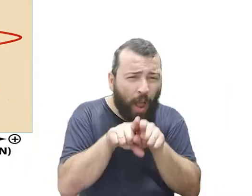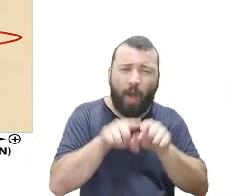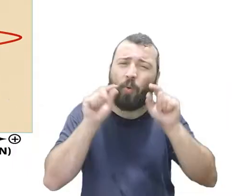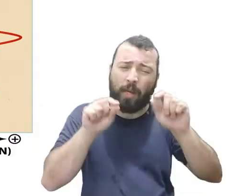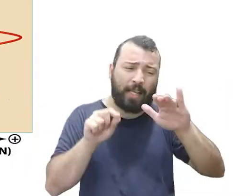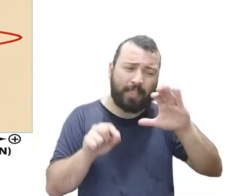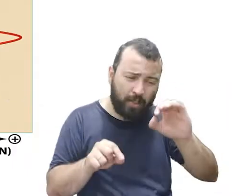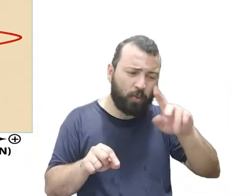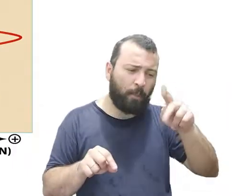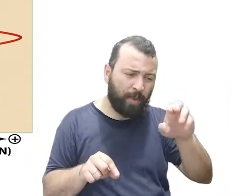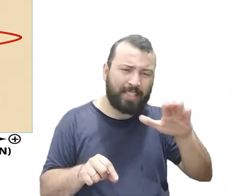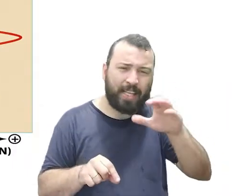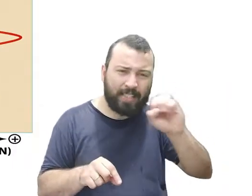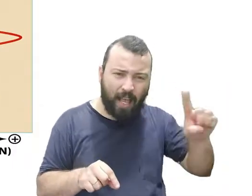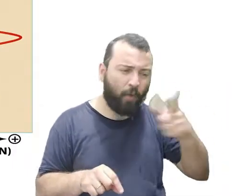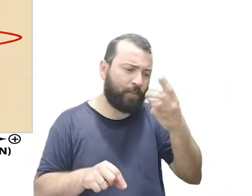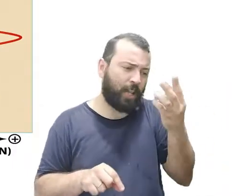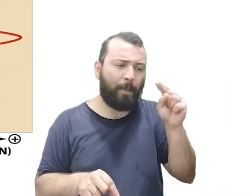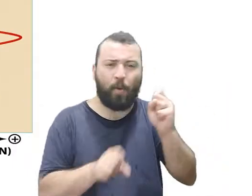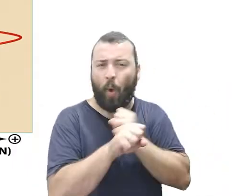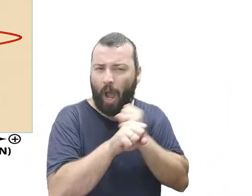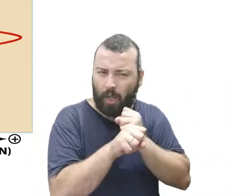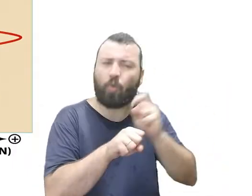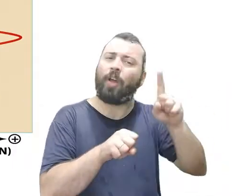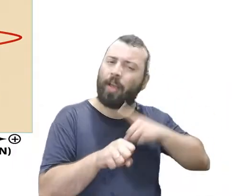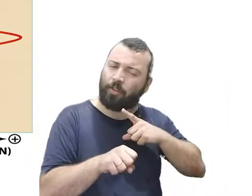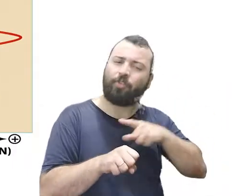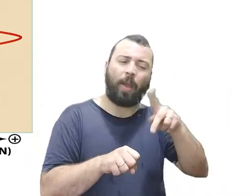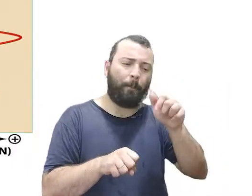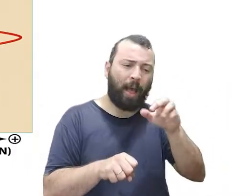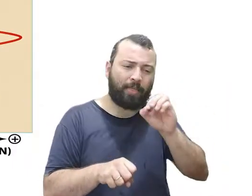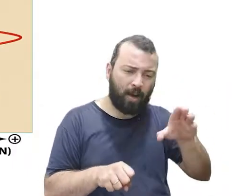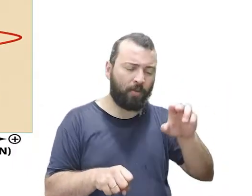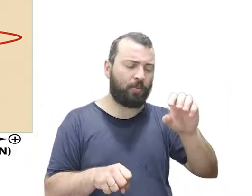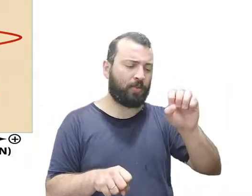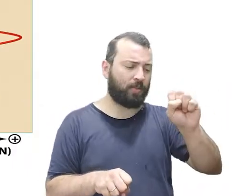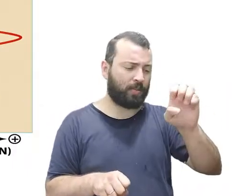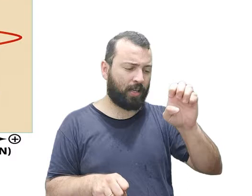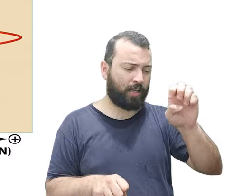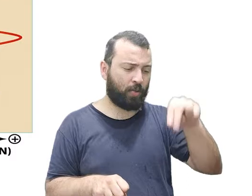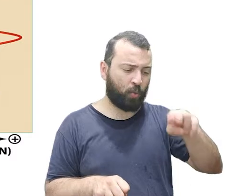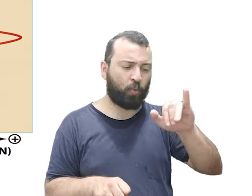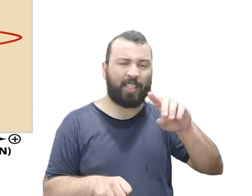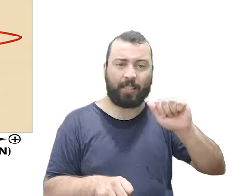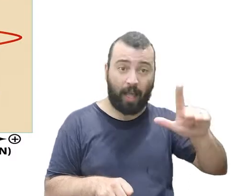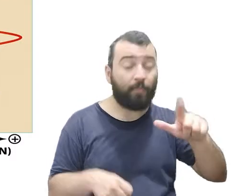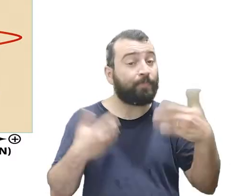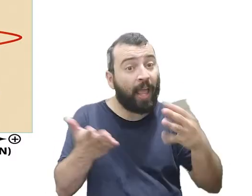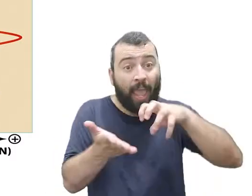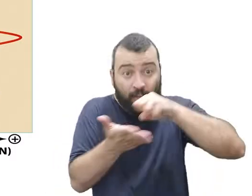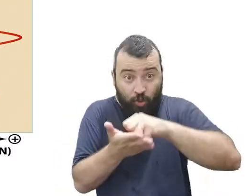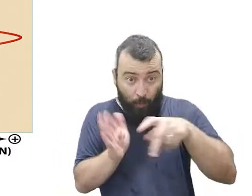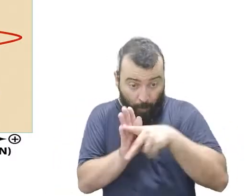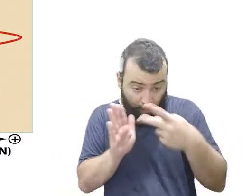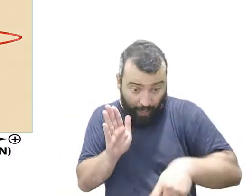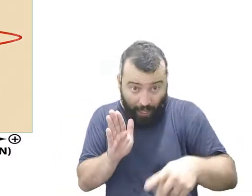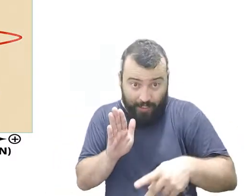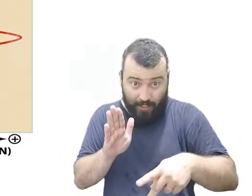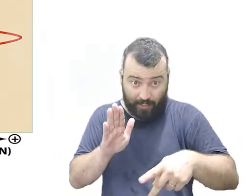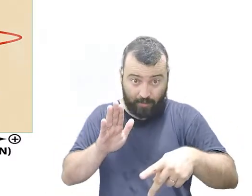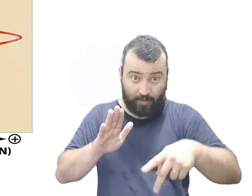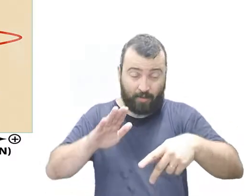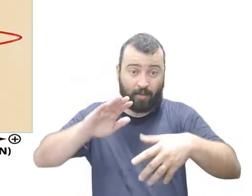com um ciclo de precessão de 23 mil anos, um padrão senoidal. E o mais interessante, os registros da América do Sul